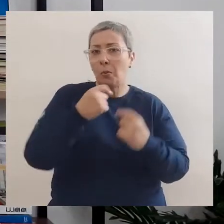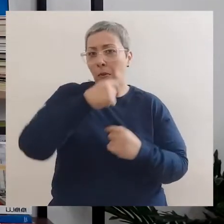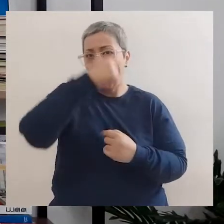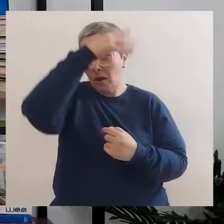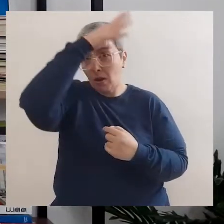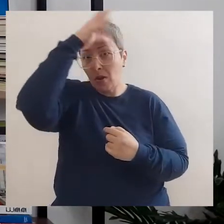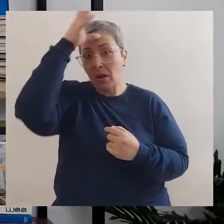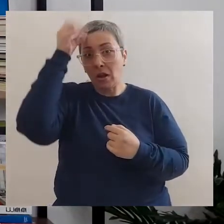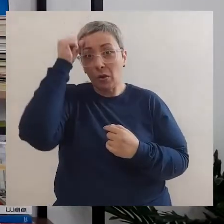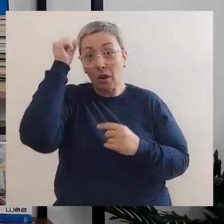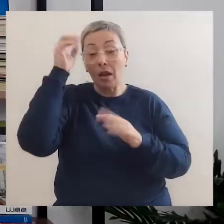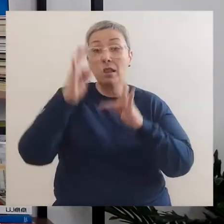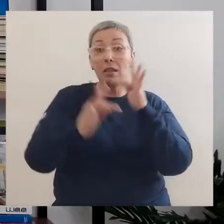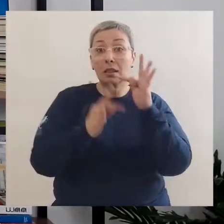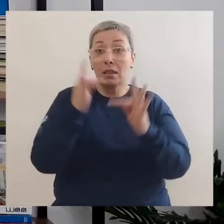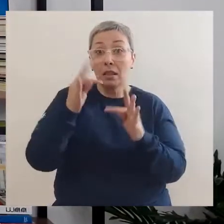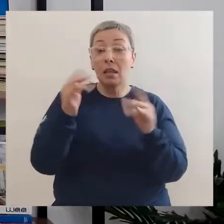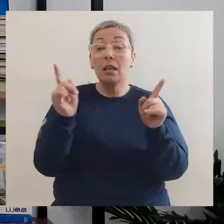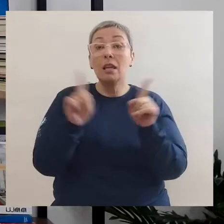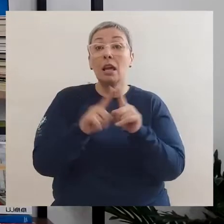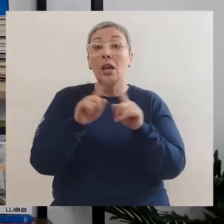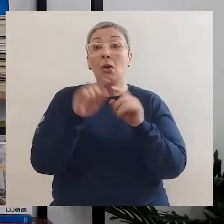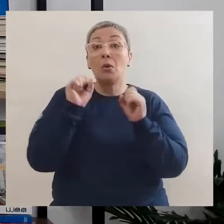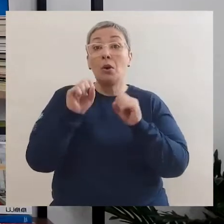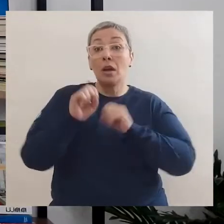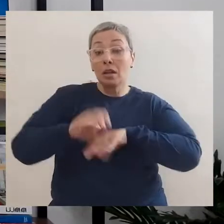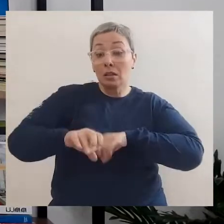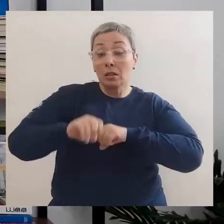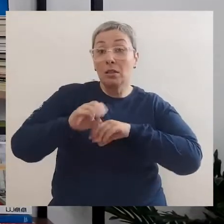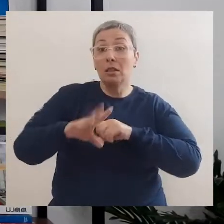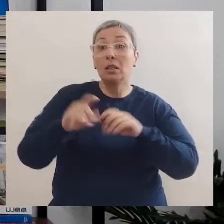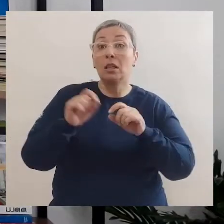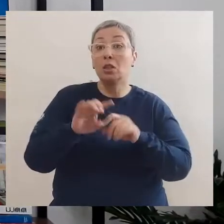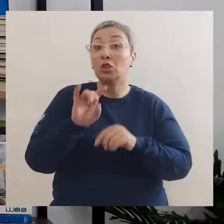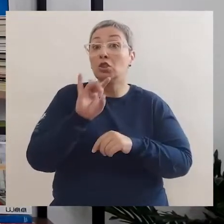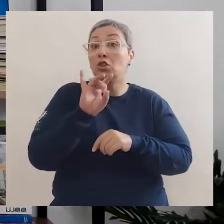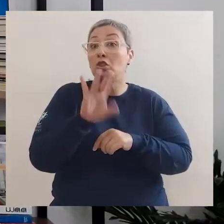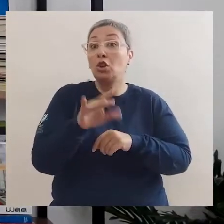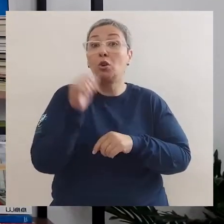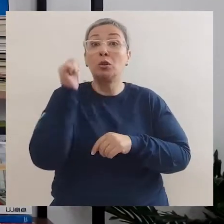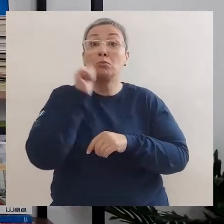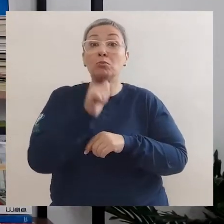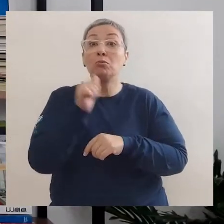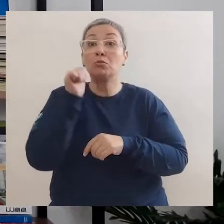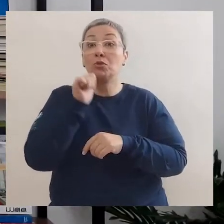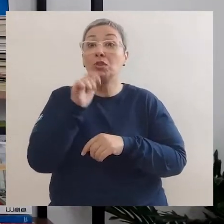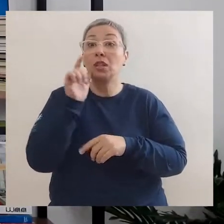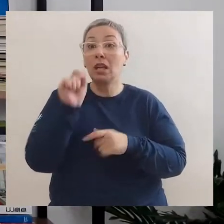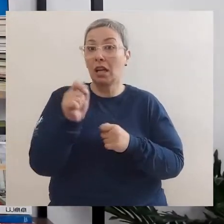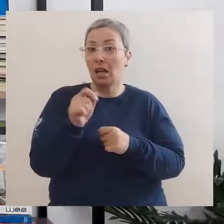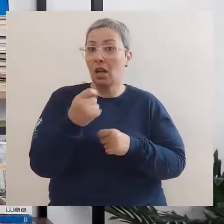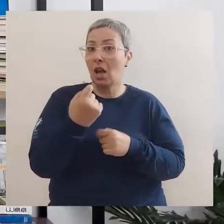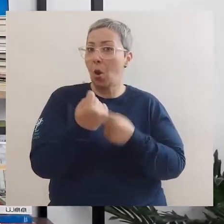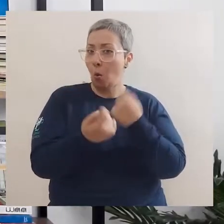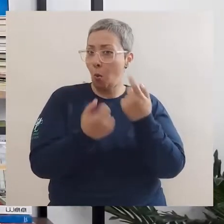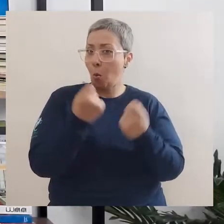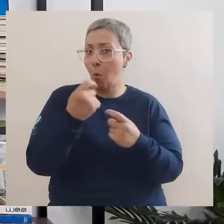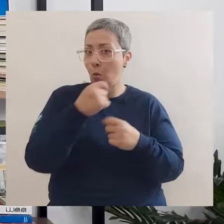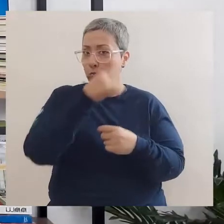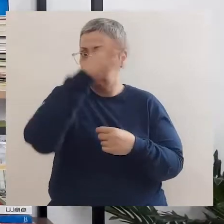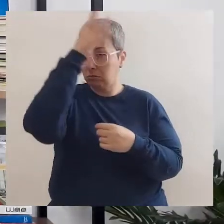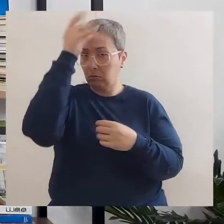arte. Segundo esse tema, em algumas etnias, essas técnicas, elas são